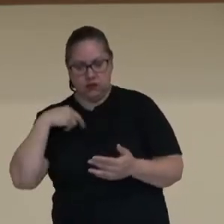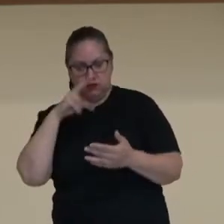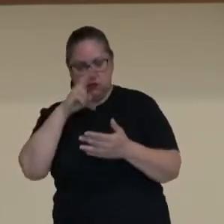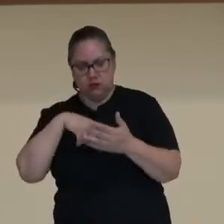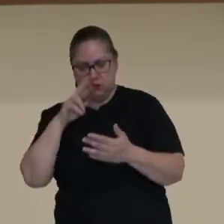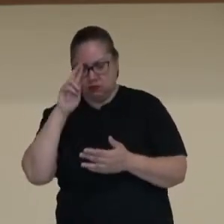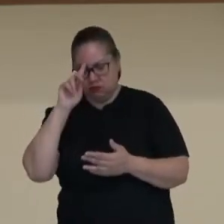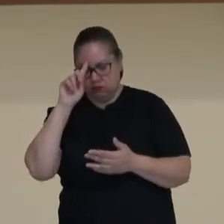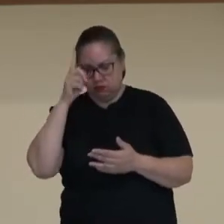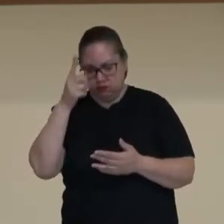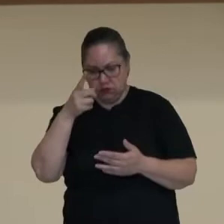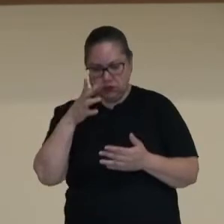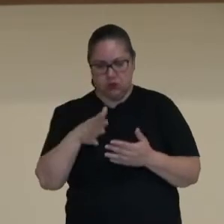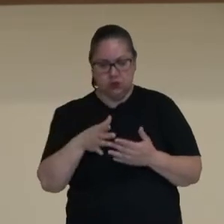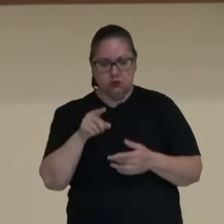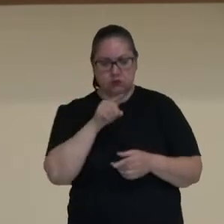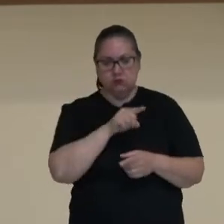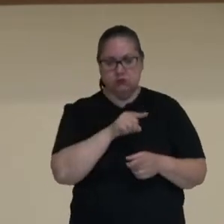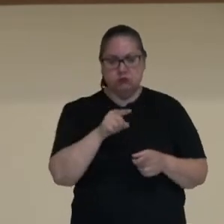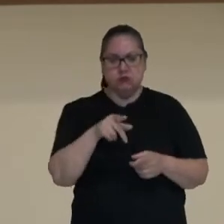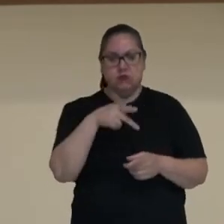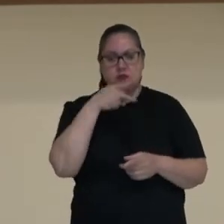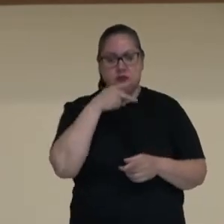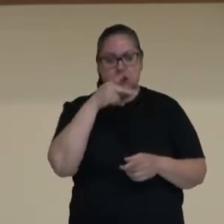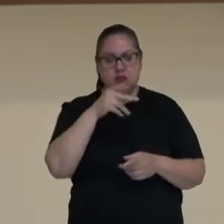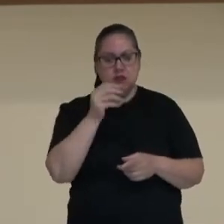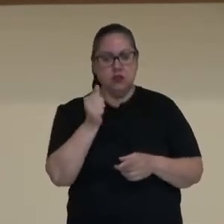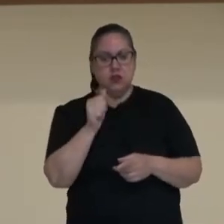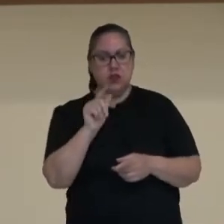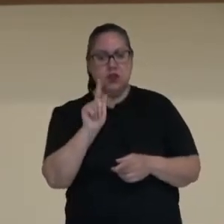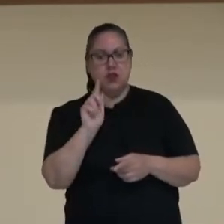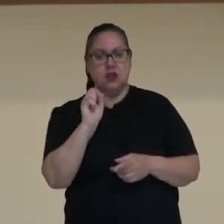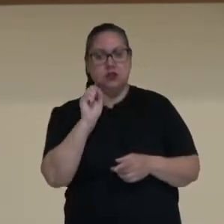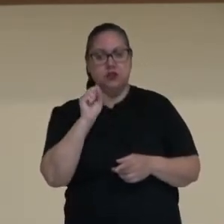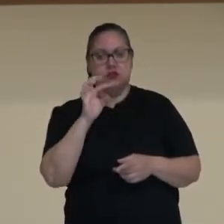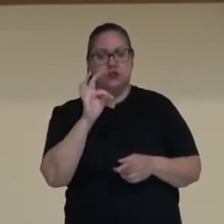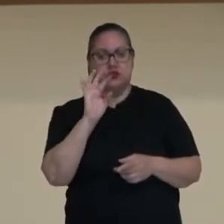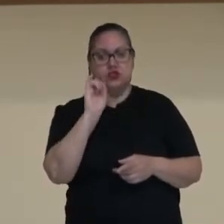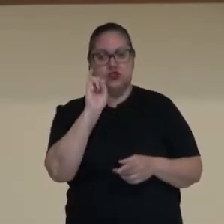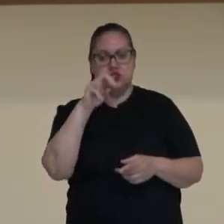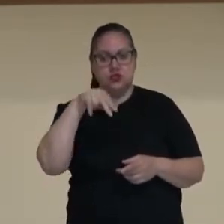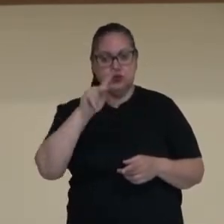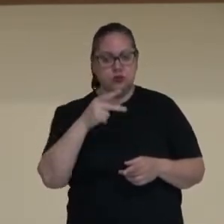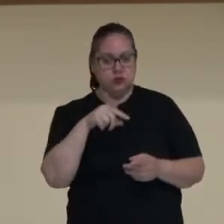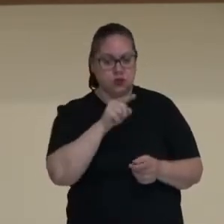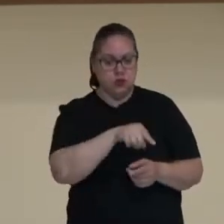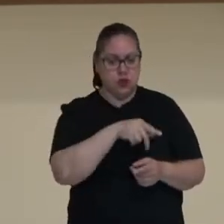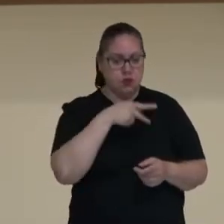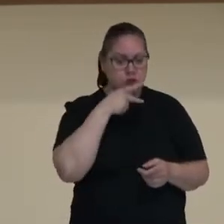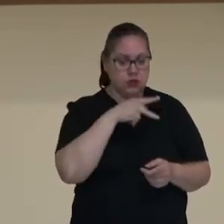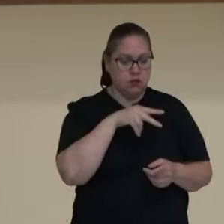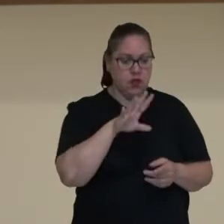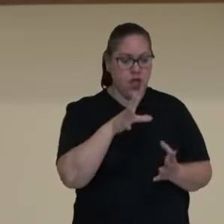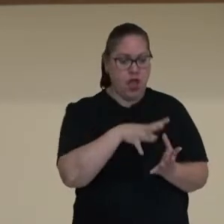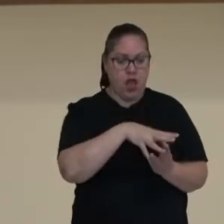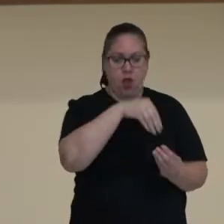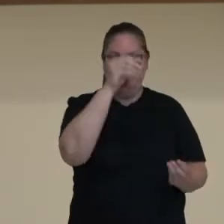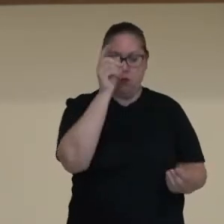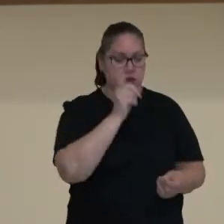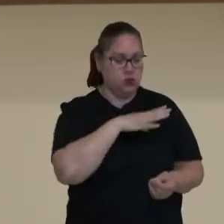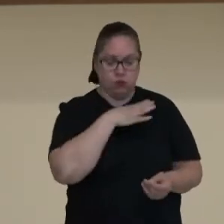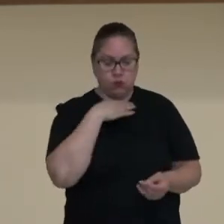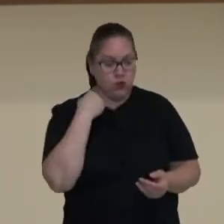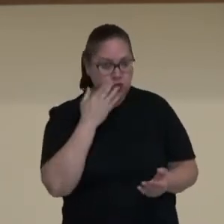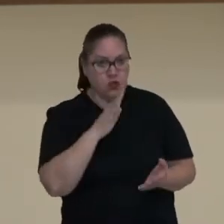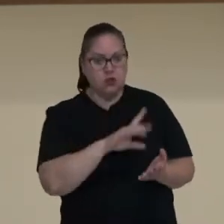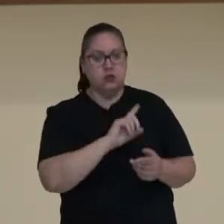no Platão e no Agostinho, o Platão, por exemplo, acreditava que a alma era imortal, né?